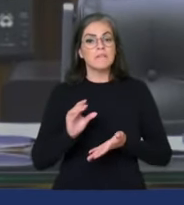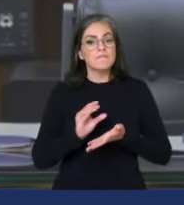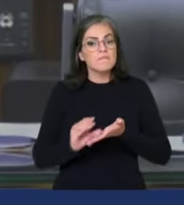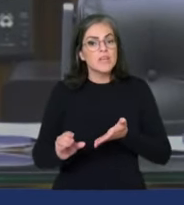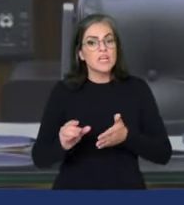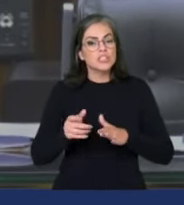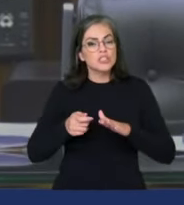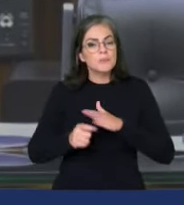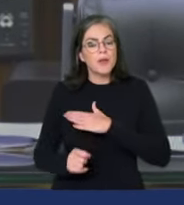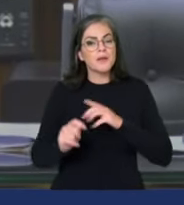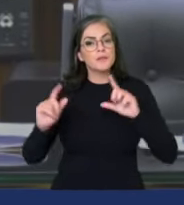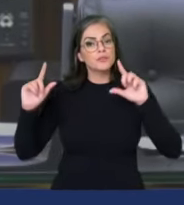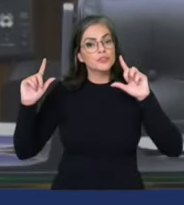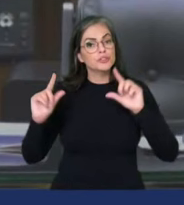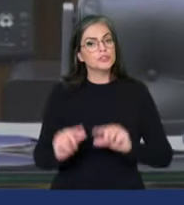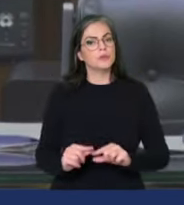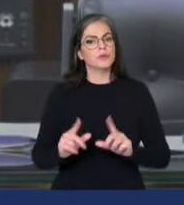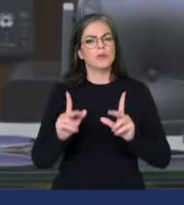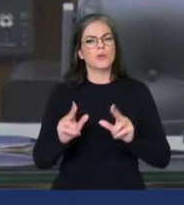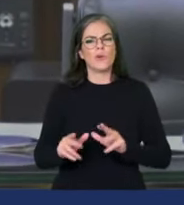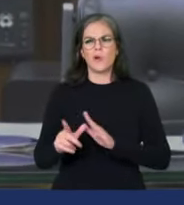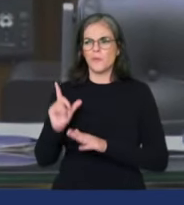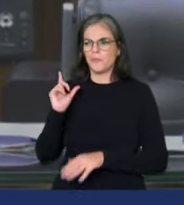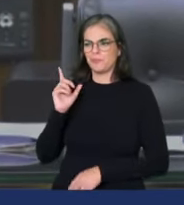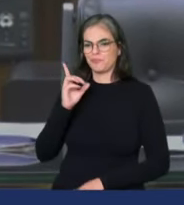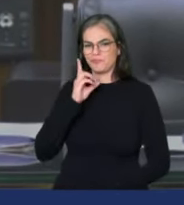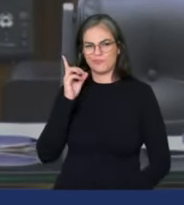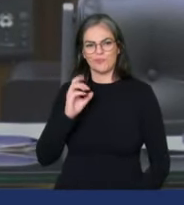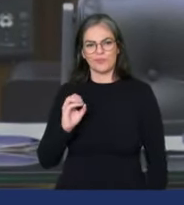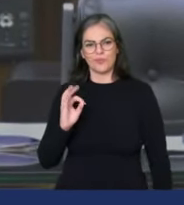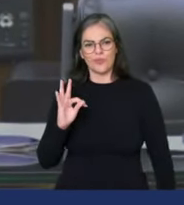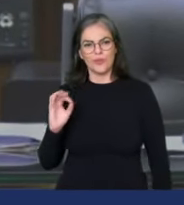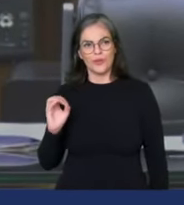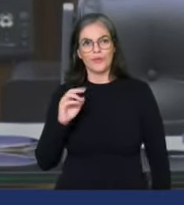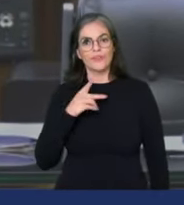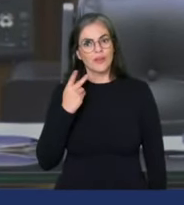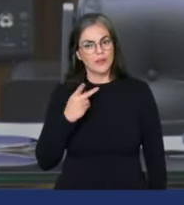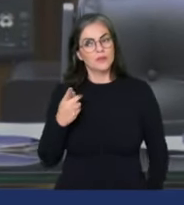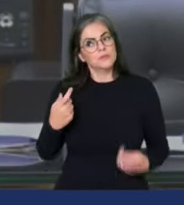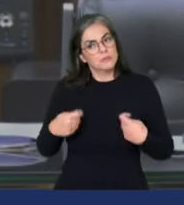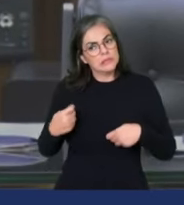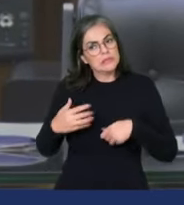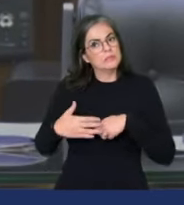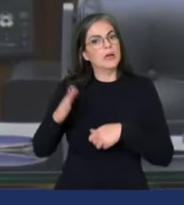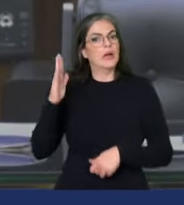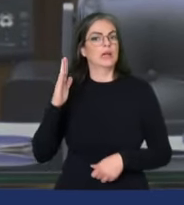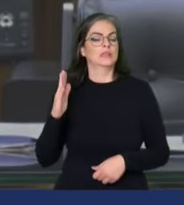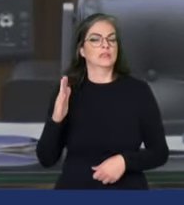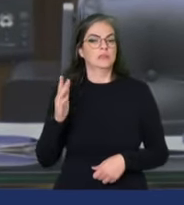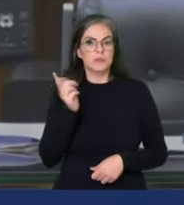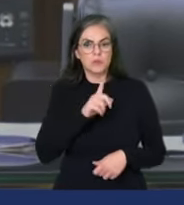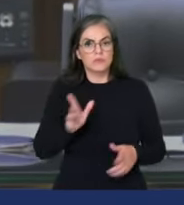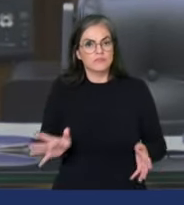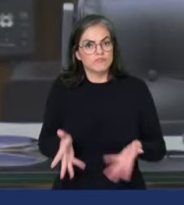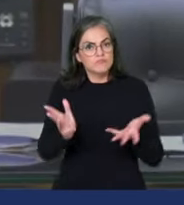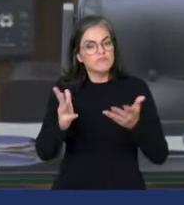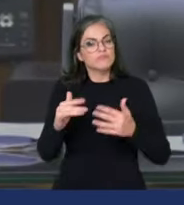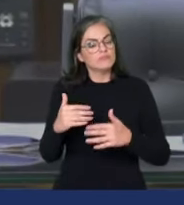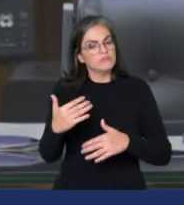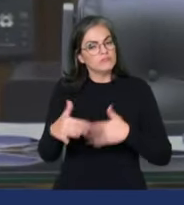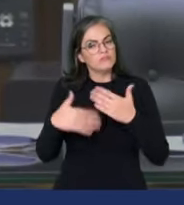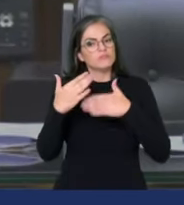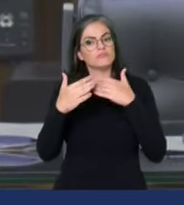próprio deputado Otto acabou de falar, na necessidade de termos mais investimentos para, inclusive, fomentar o desenvolvimento da